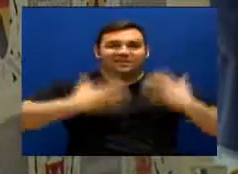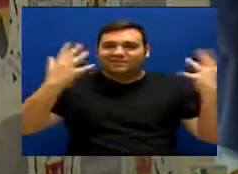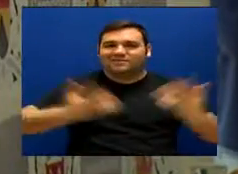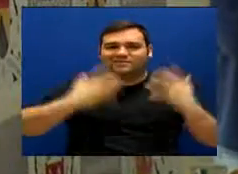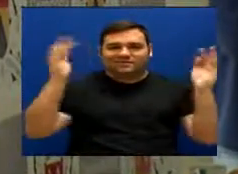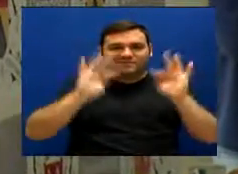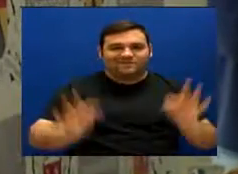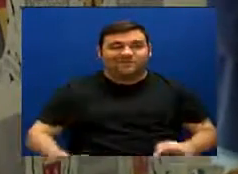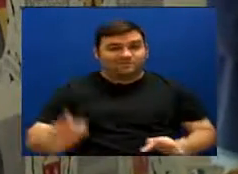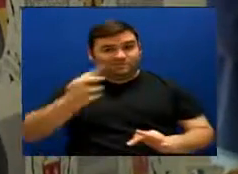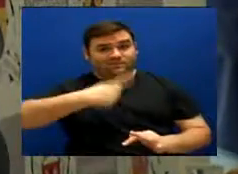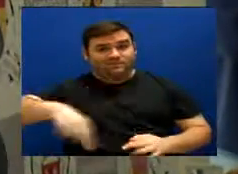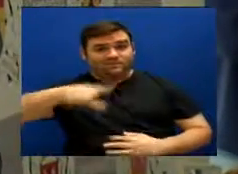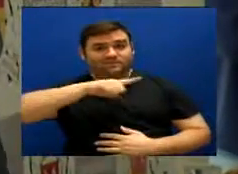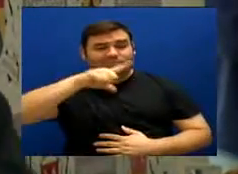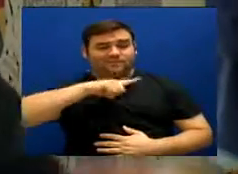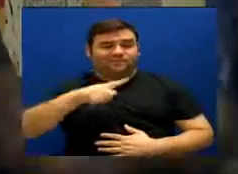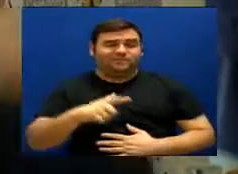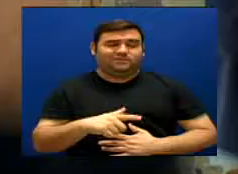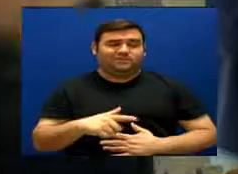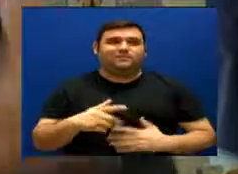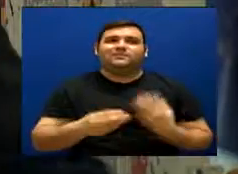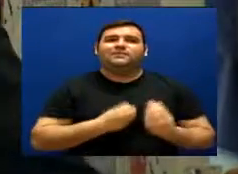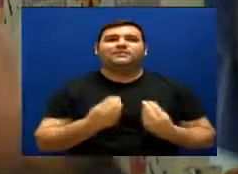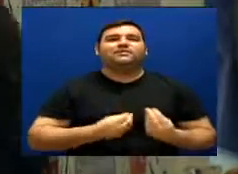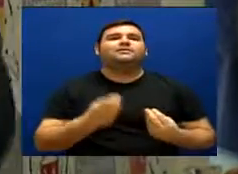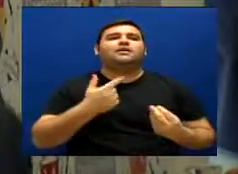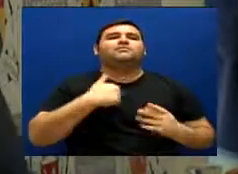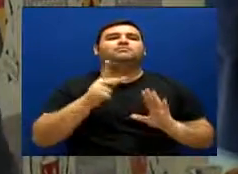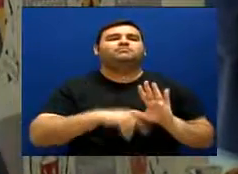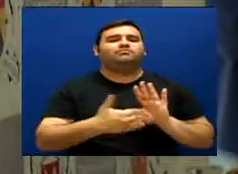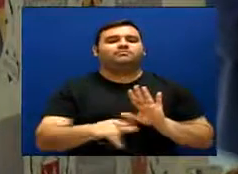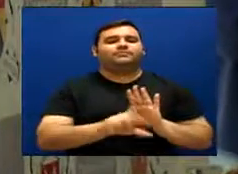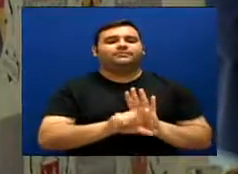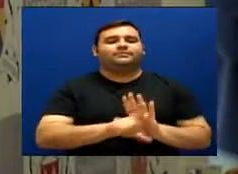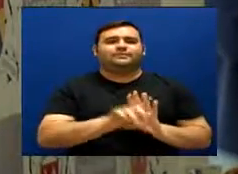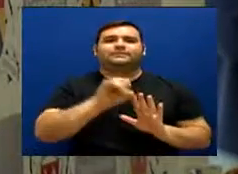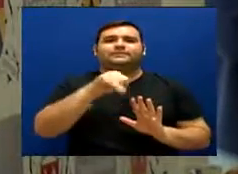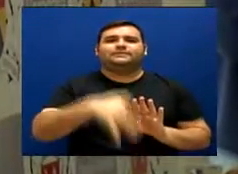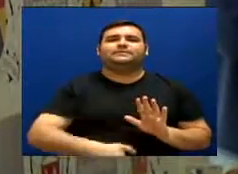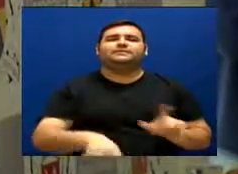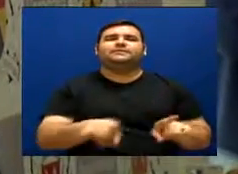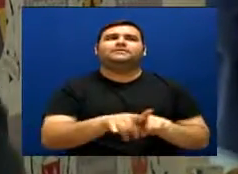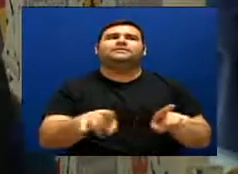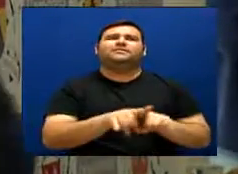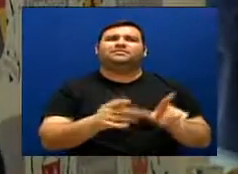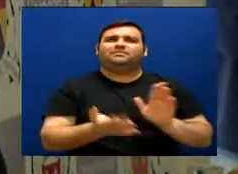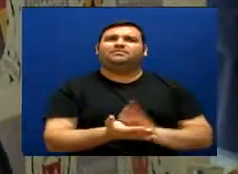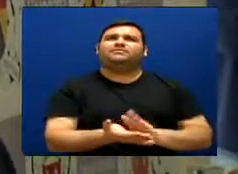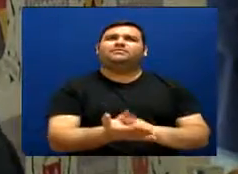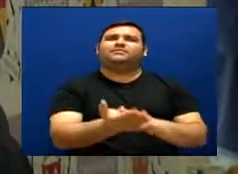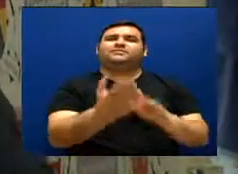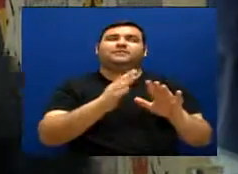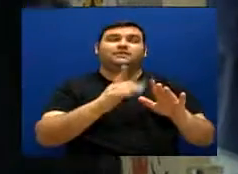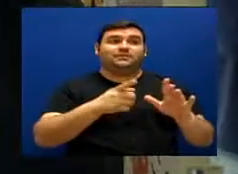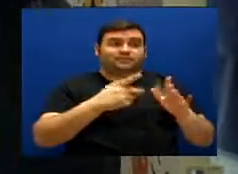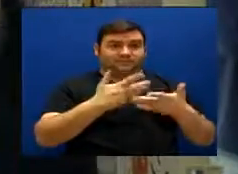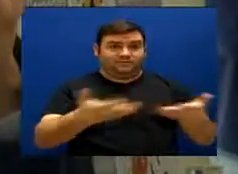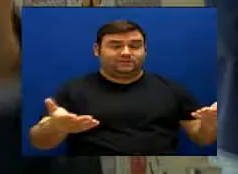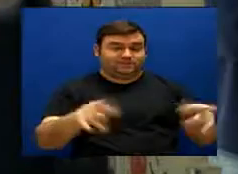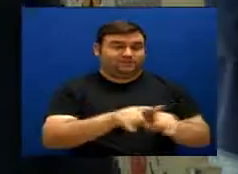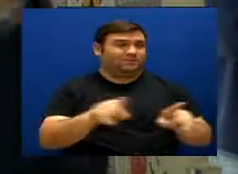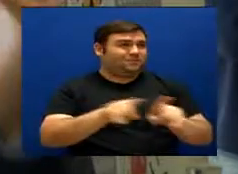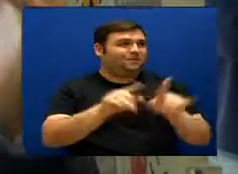Vossa Excelência, eu voto no projeto de Vossa Excelência sim e parabenizo tanto Vossa Excelência